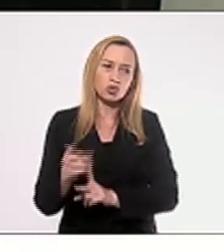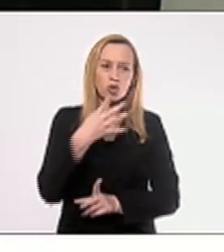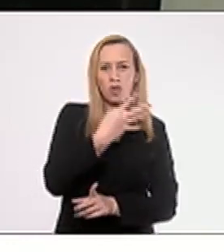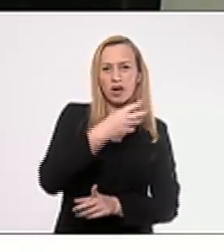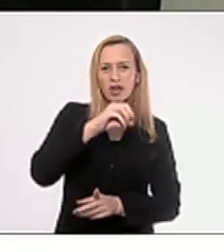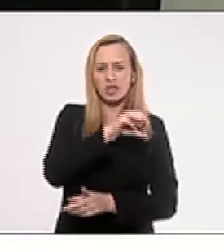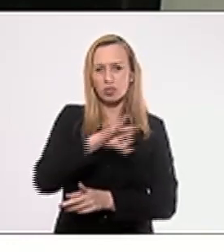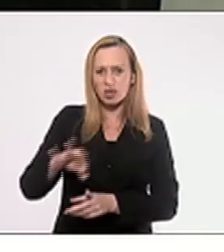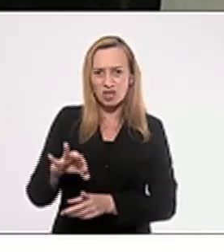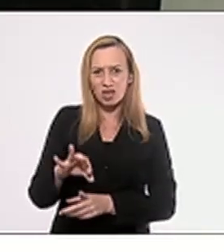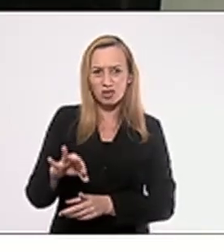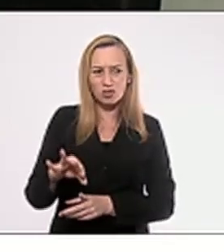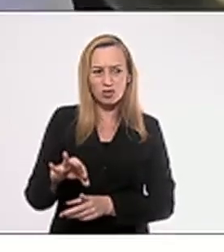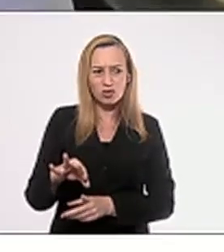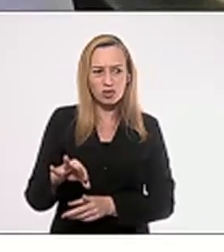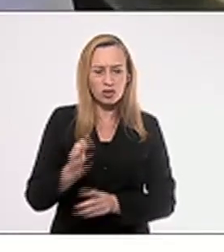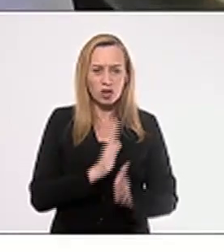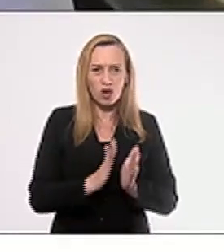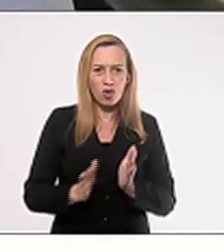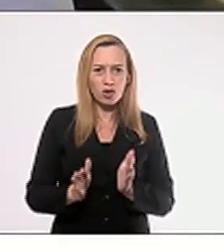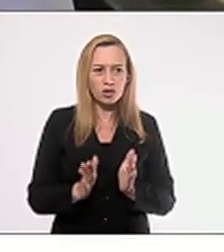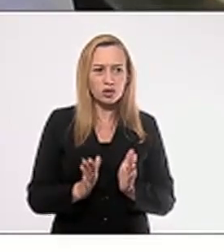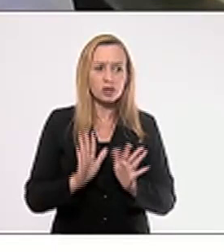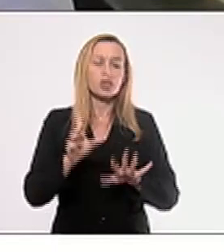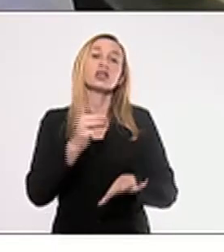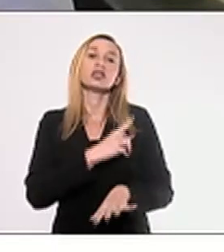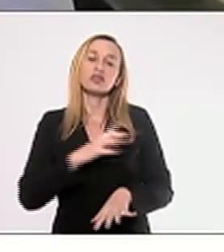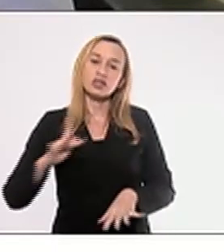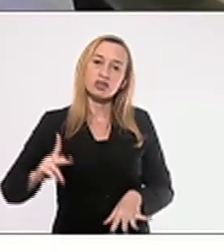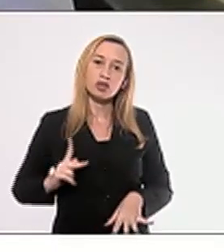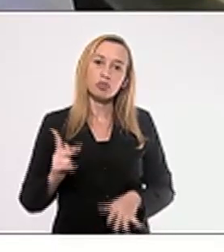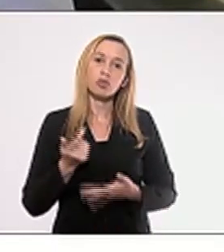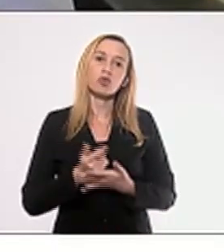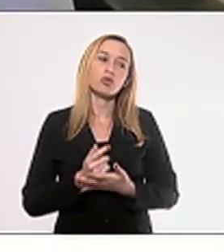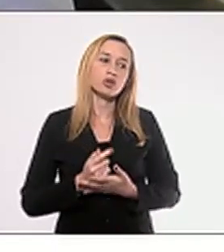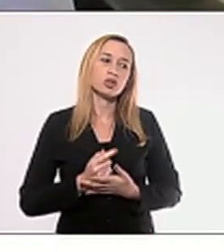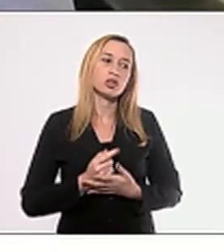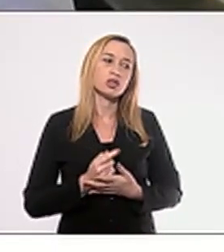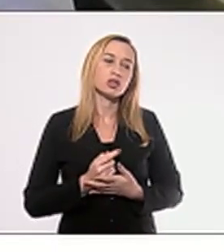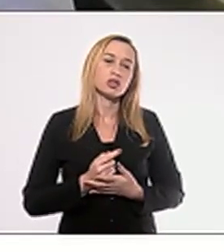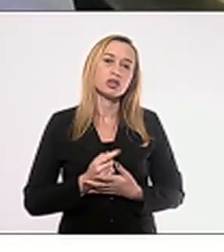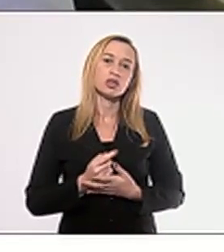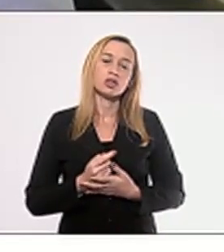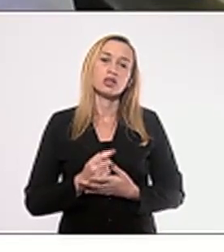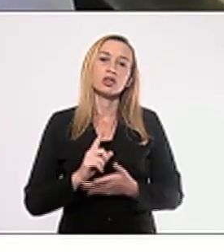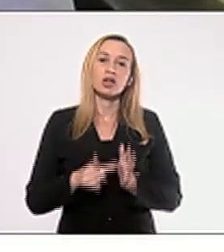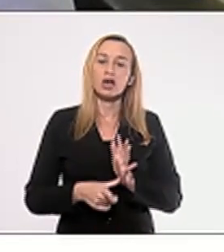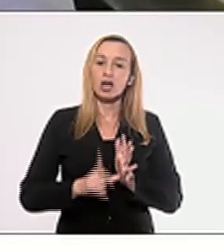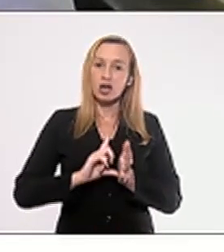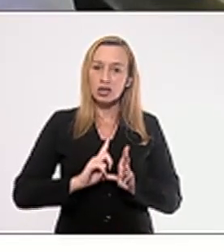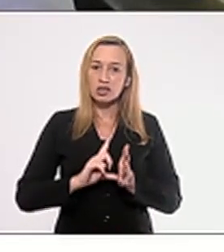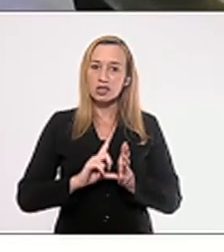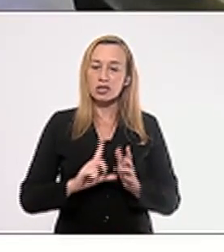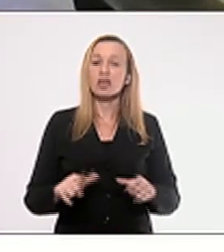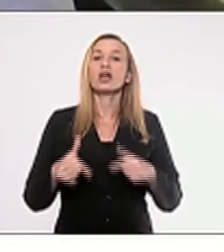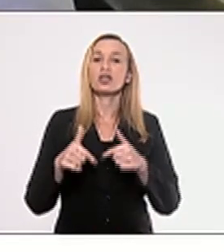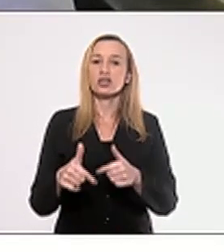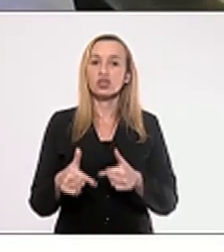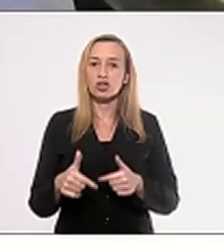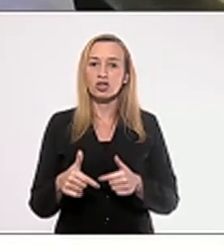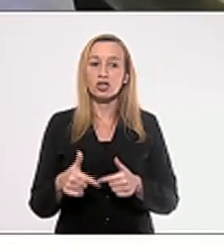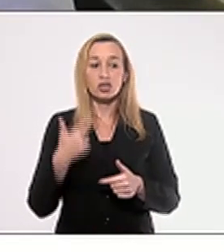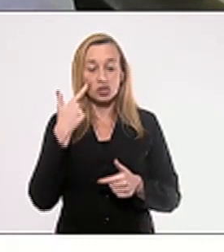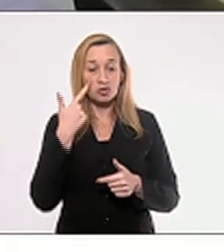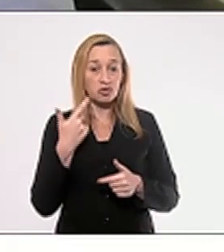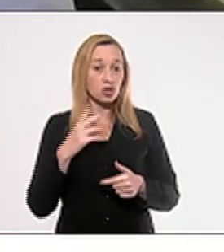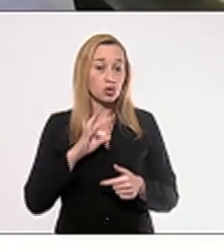40%? Então, lá na Defensoria Pública a gente faz tanto extrajudicial, antes da gente judicializar, antes da juização, quanto